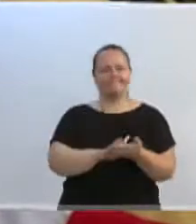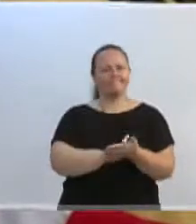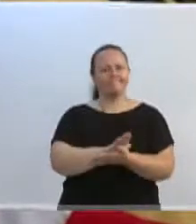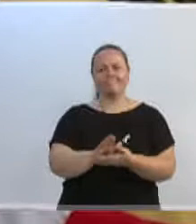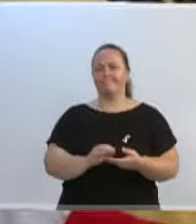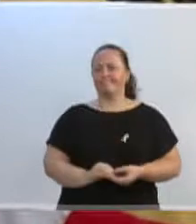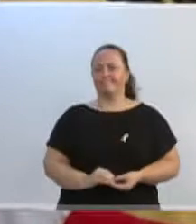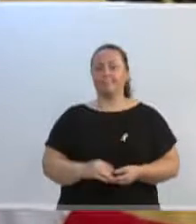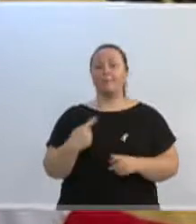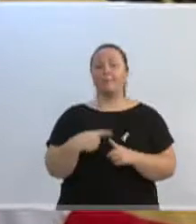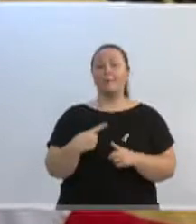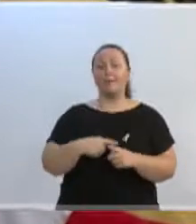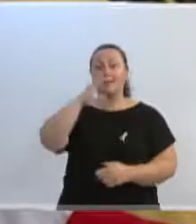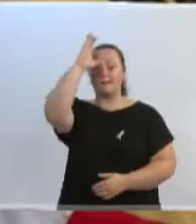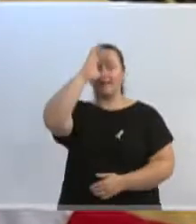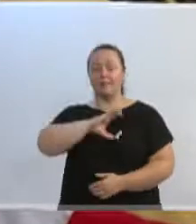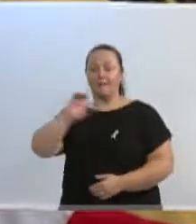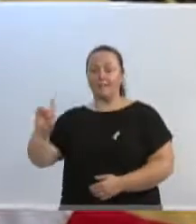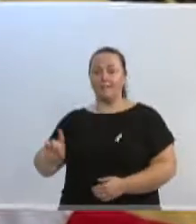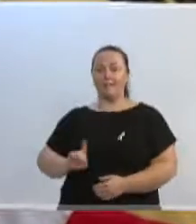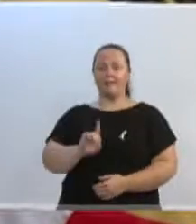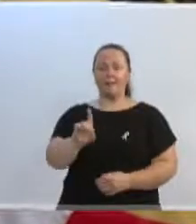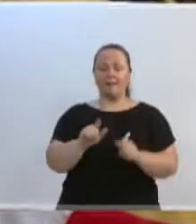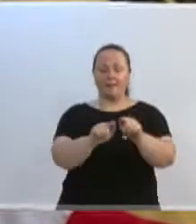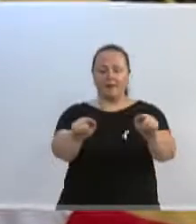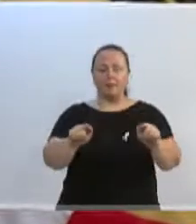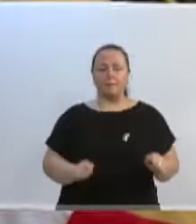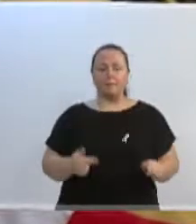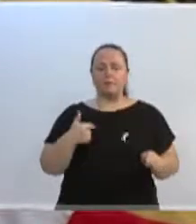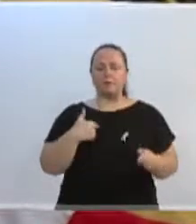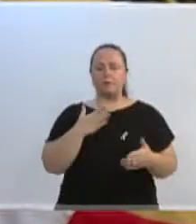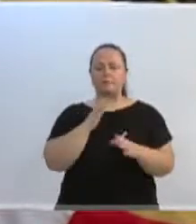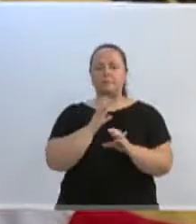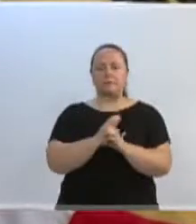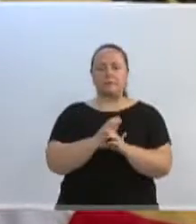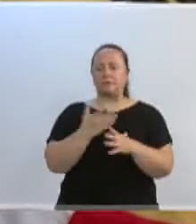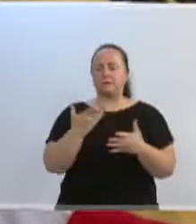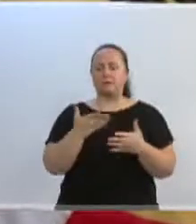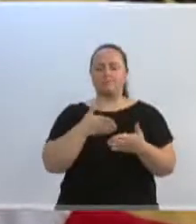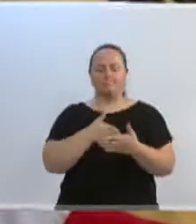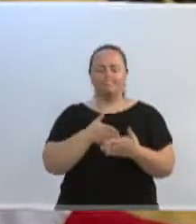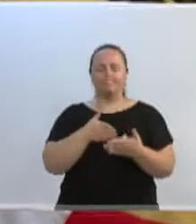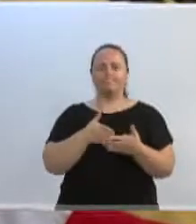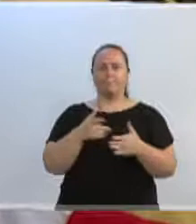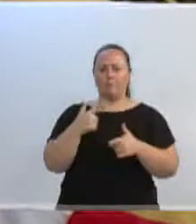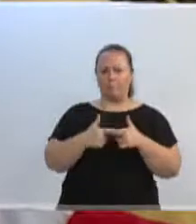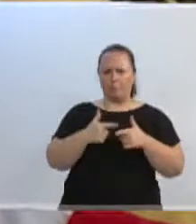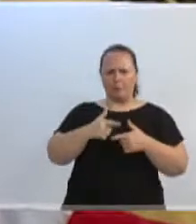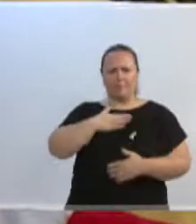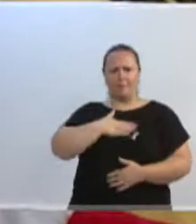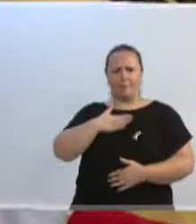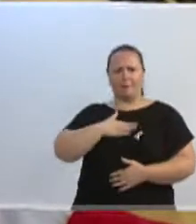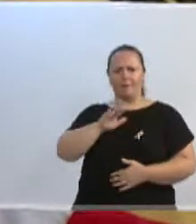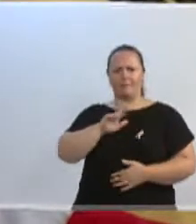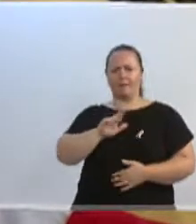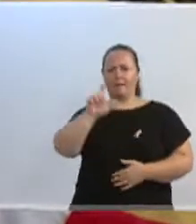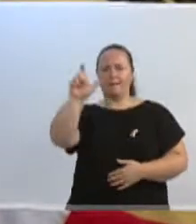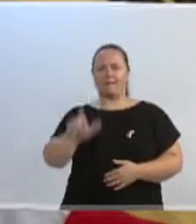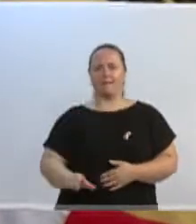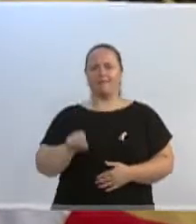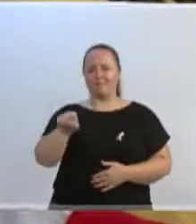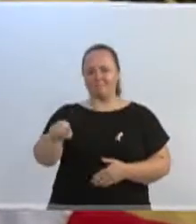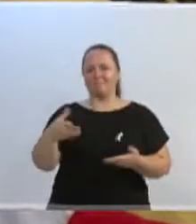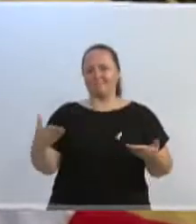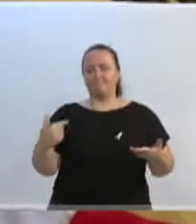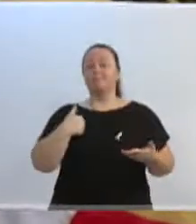devidamente o cidadão que tem ali a sua deficiência. O deficiente sou eu, não é o cidadão. E eu já passei por